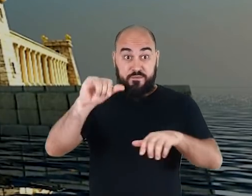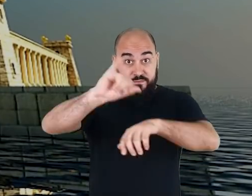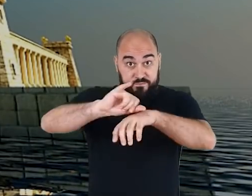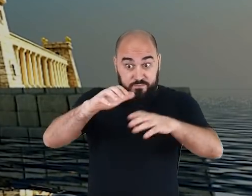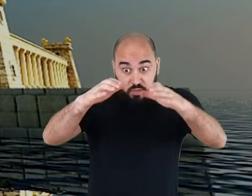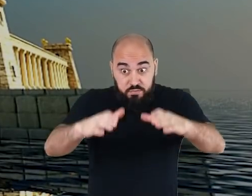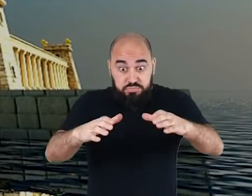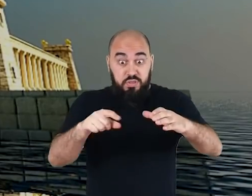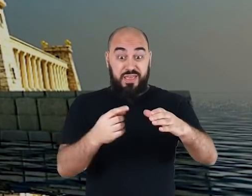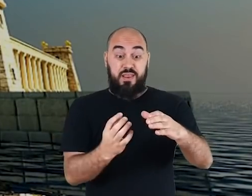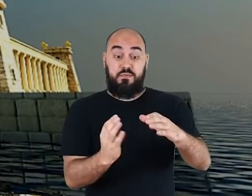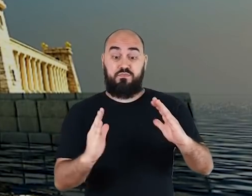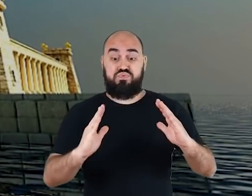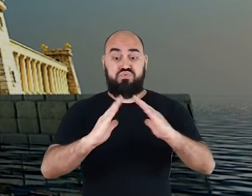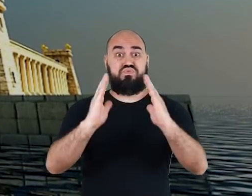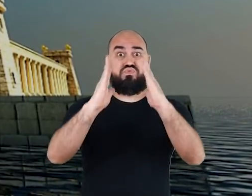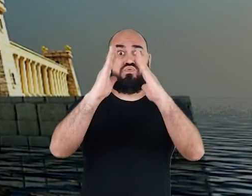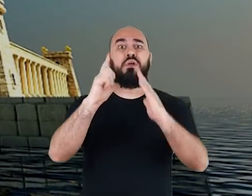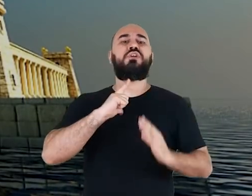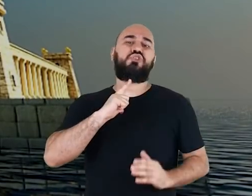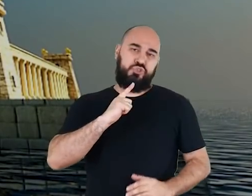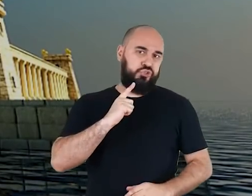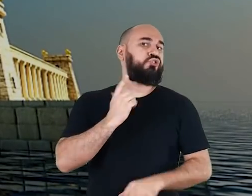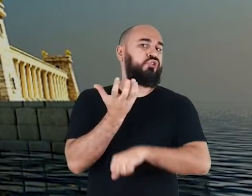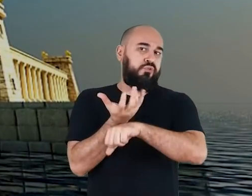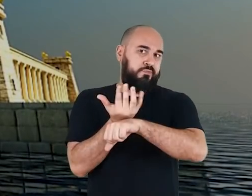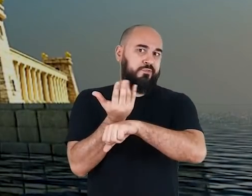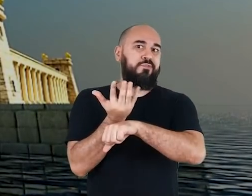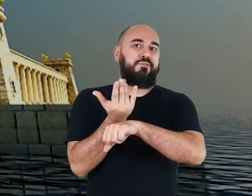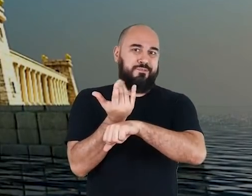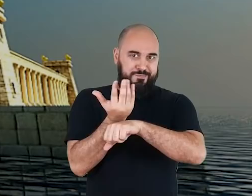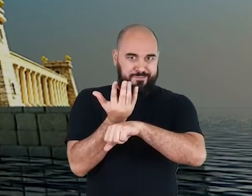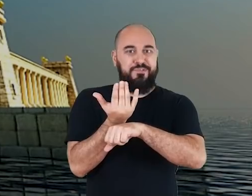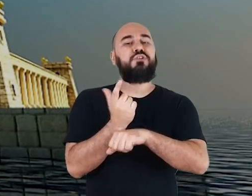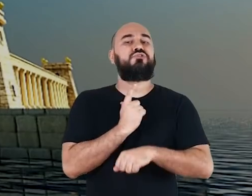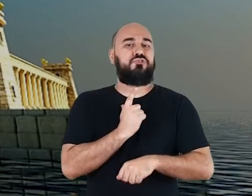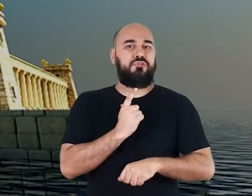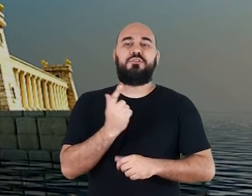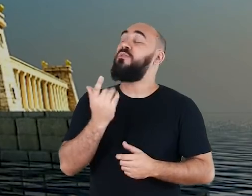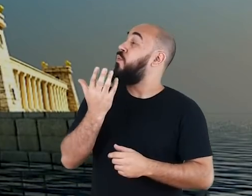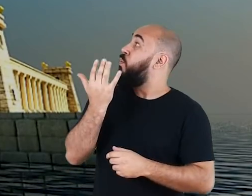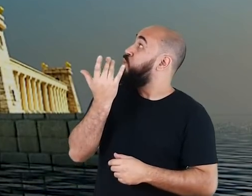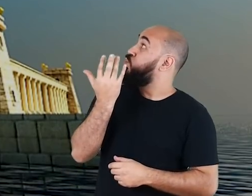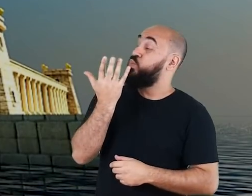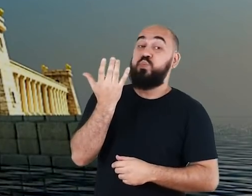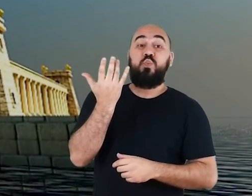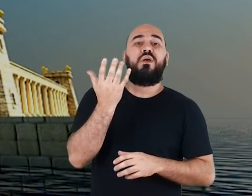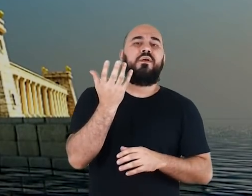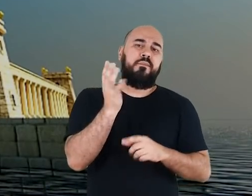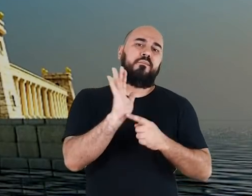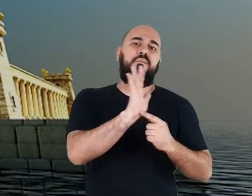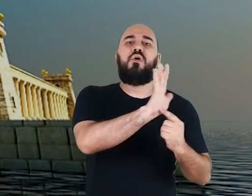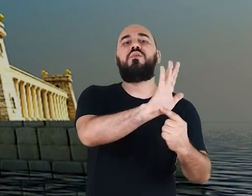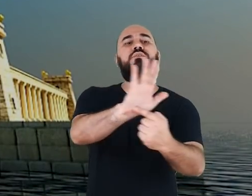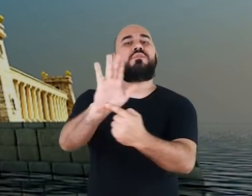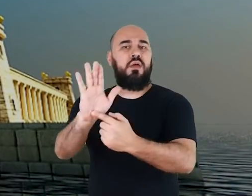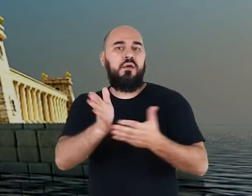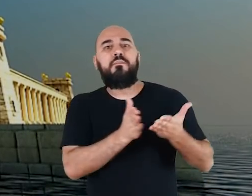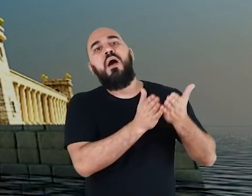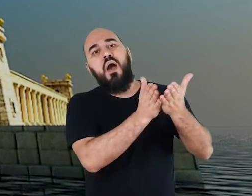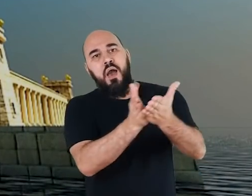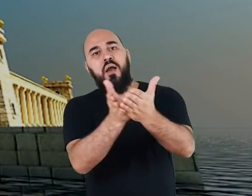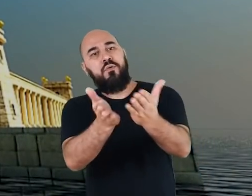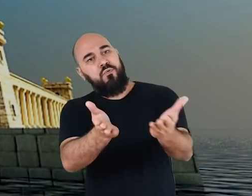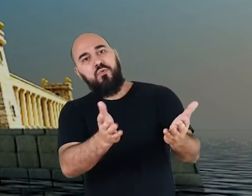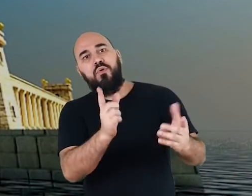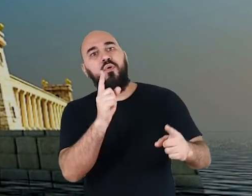do Farol de Alexandria, havia também uma chama de fogo muito grande que também funcionava para orientar os barcos, porque